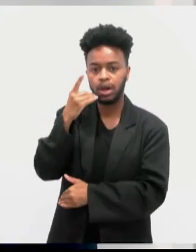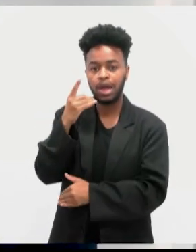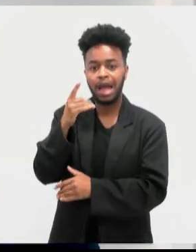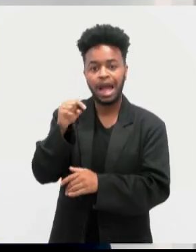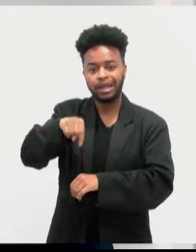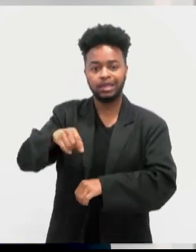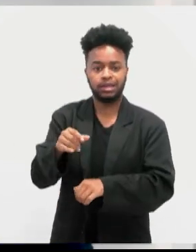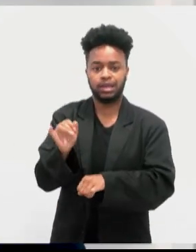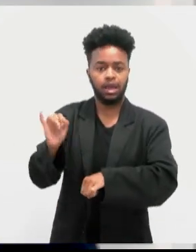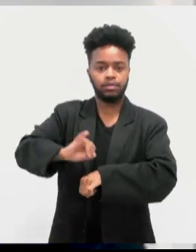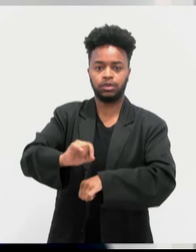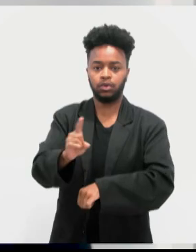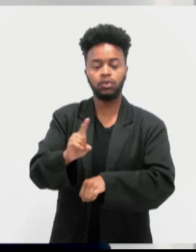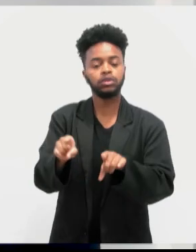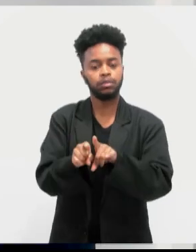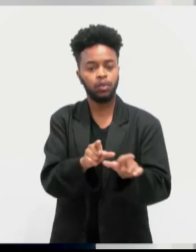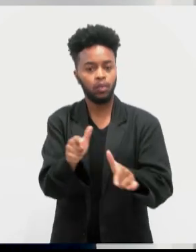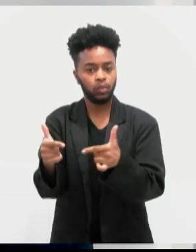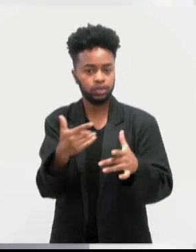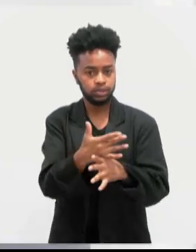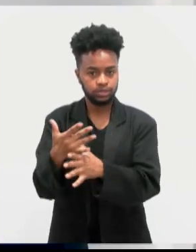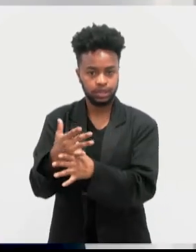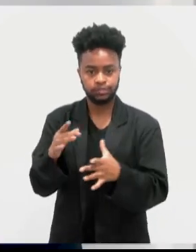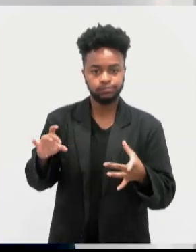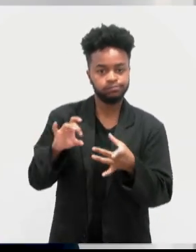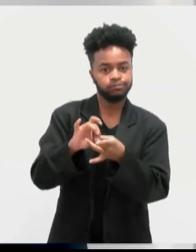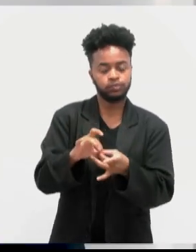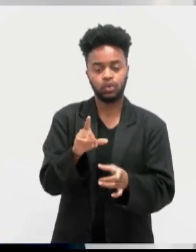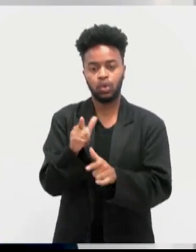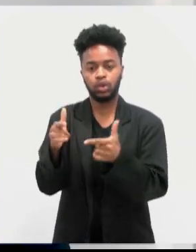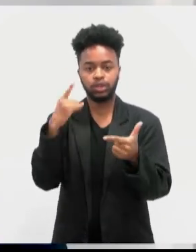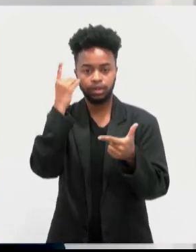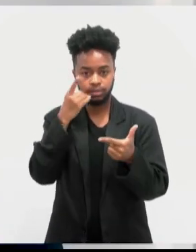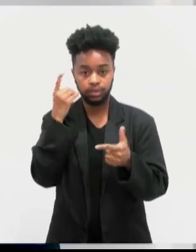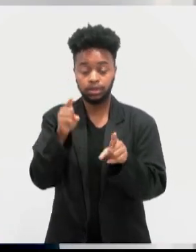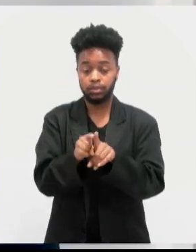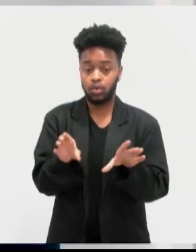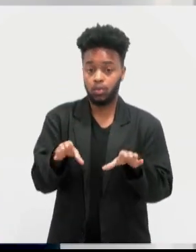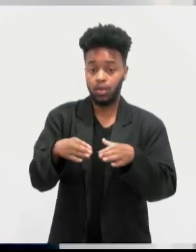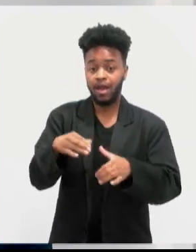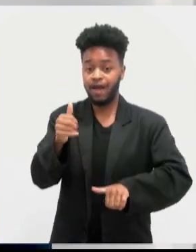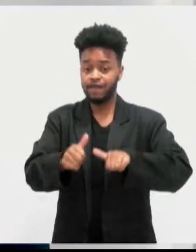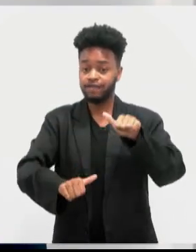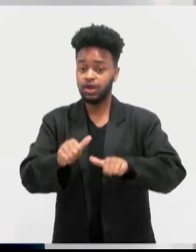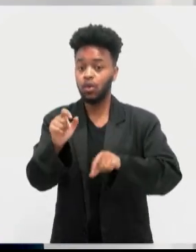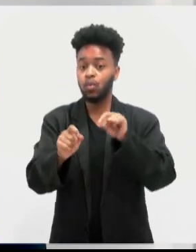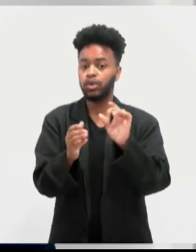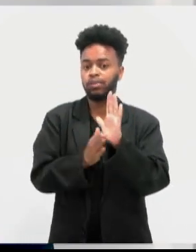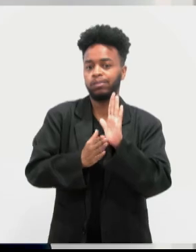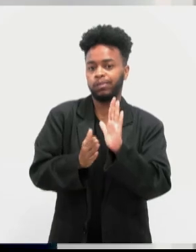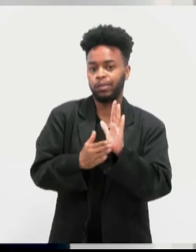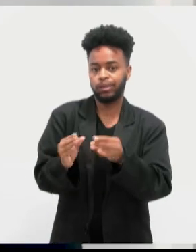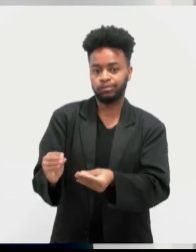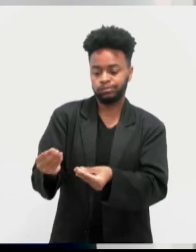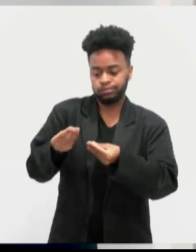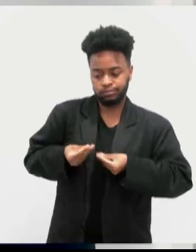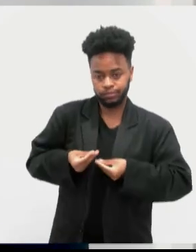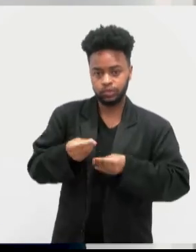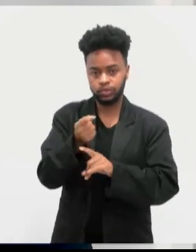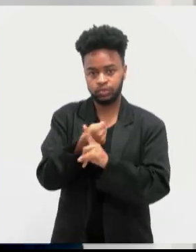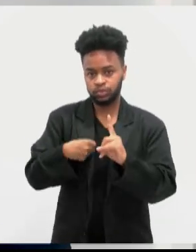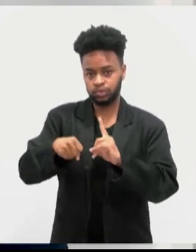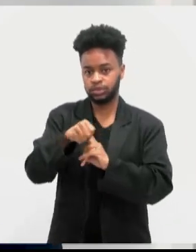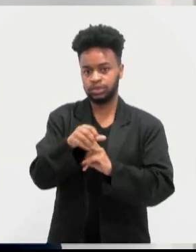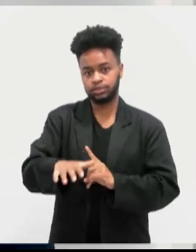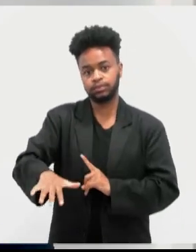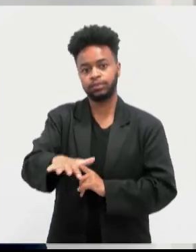as regiões, em parceria com todos os deputados e deputadas. A comissão vai ter que avaliar o que vem de proposição dessa sociedade civil